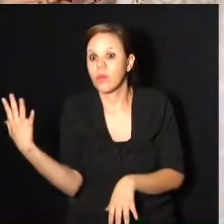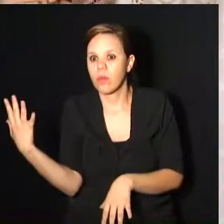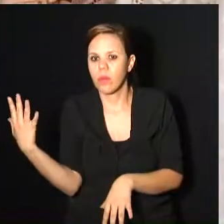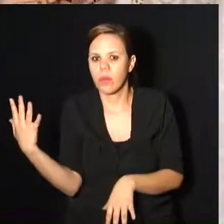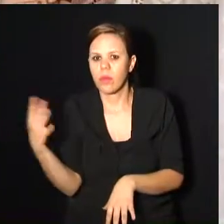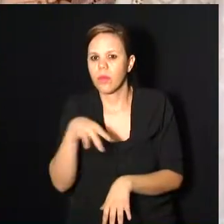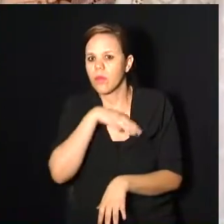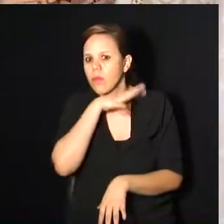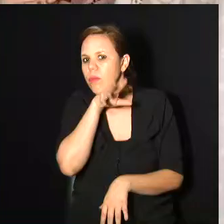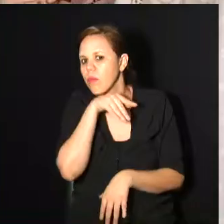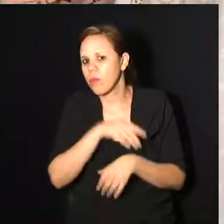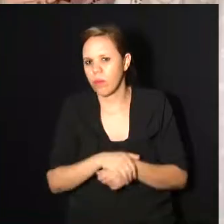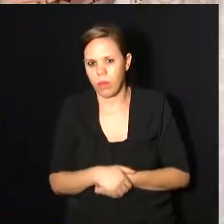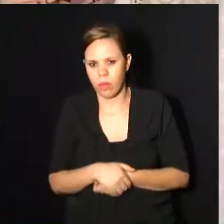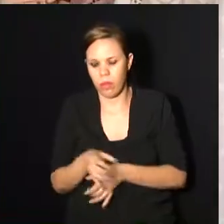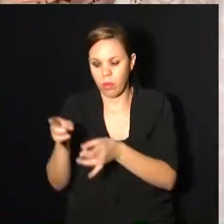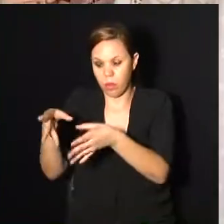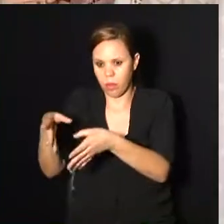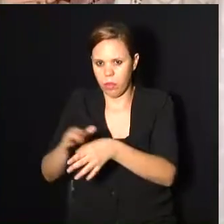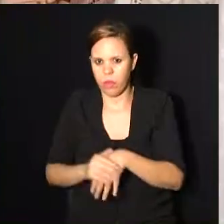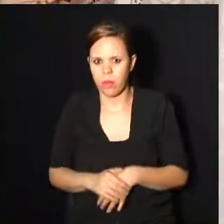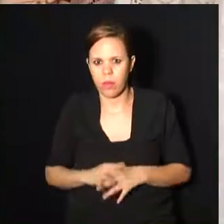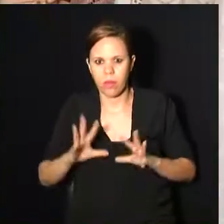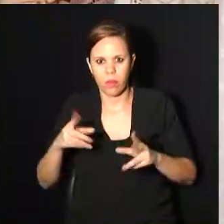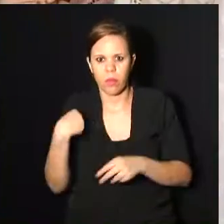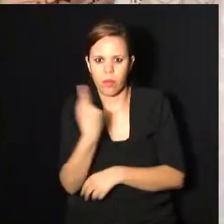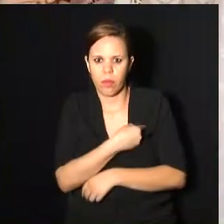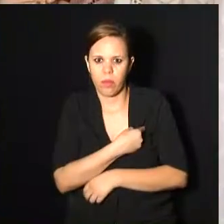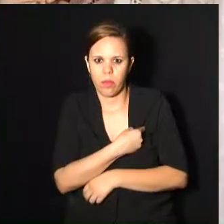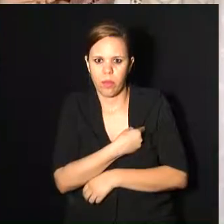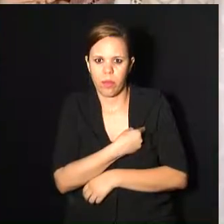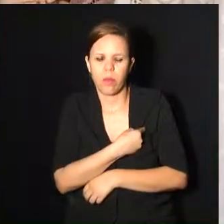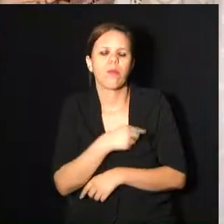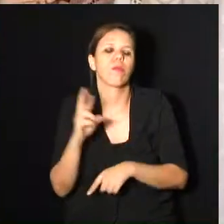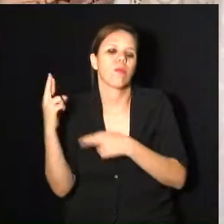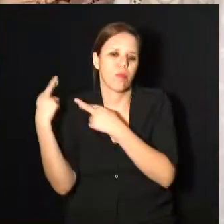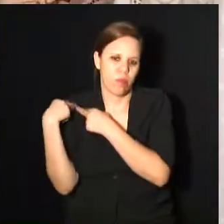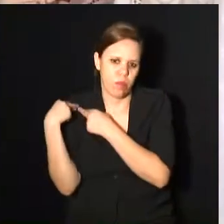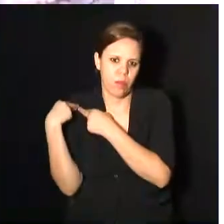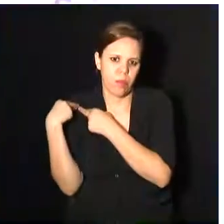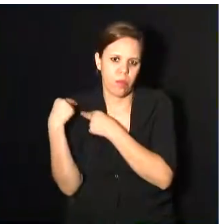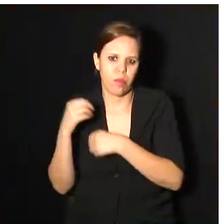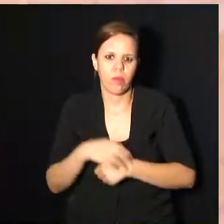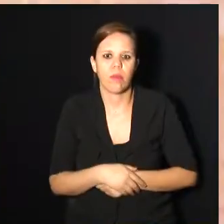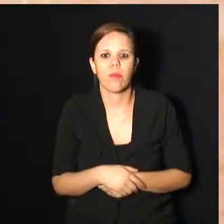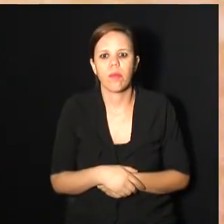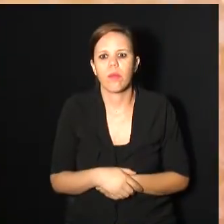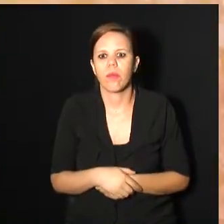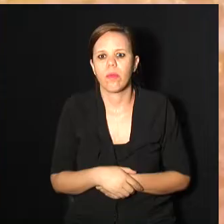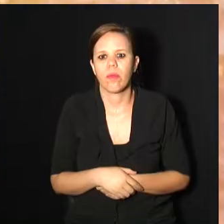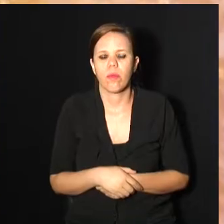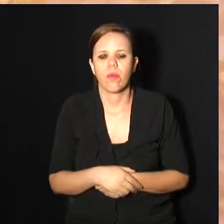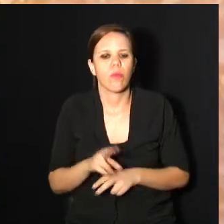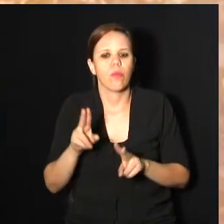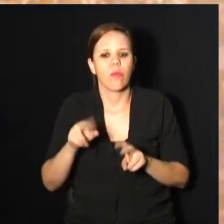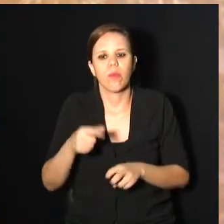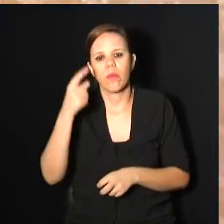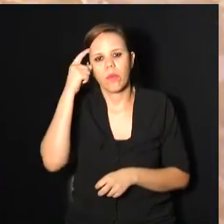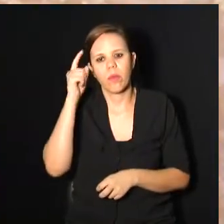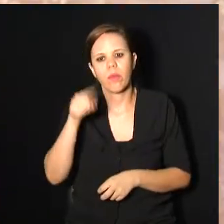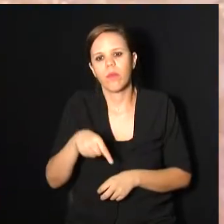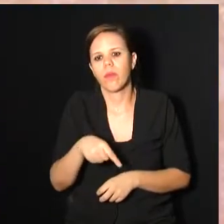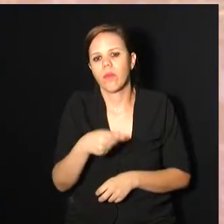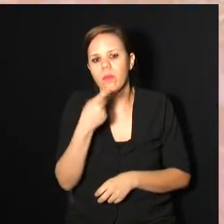de animais, né, abandonados. E todos nós somos responsáveis, né? Nunca pensei que fosse